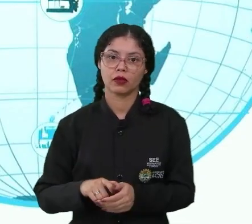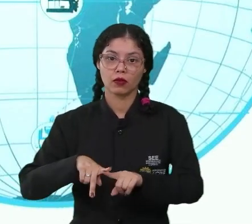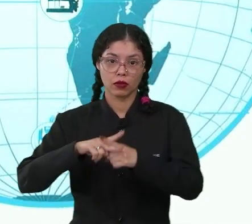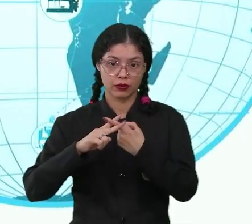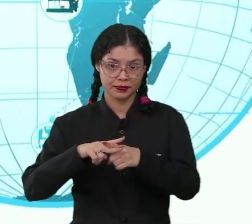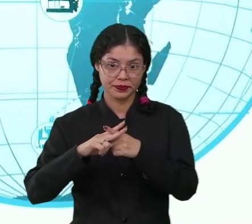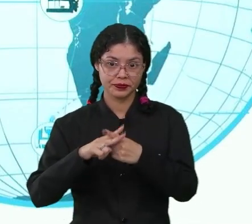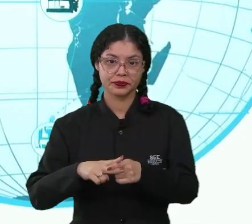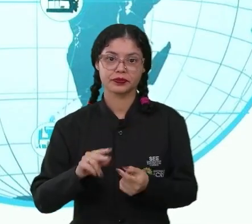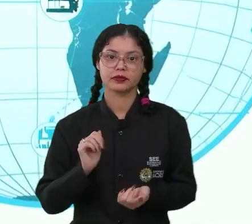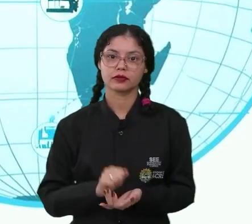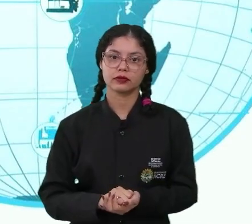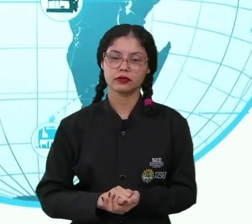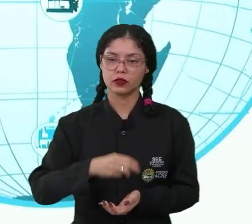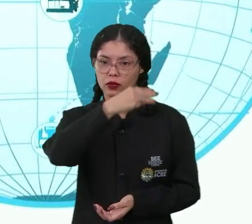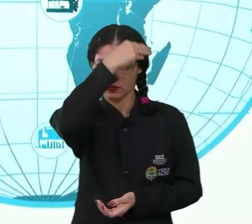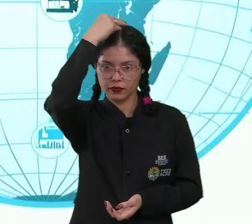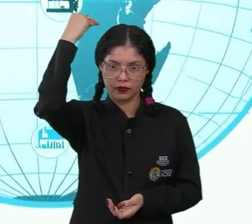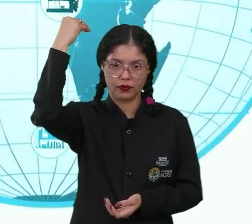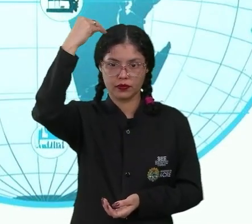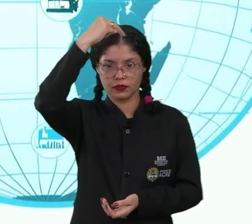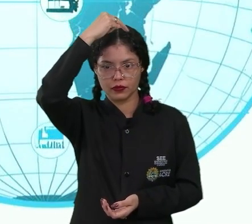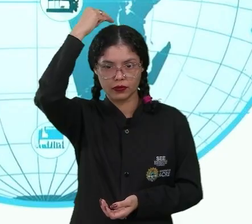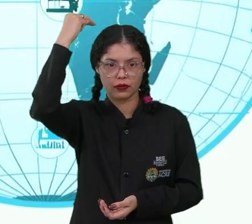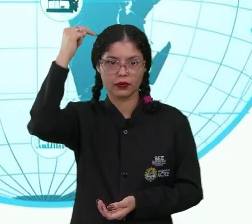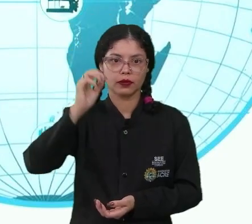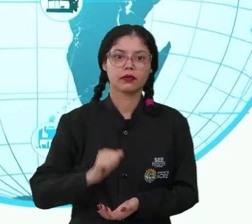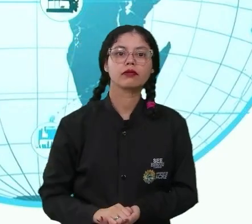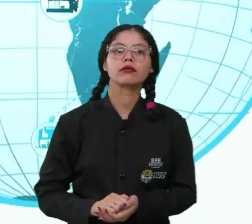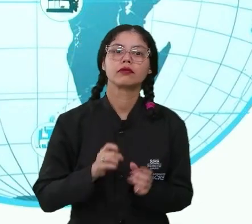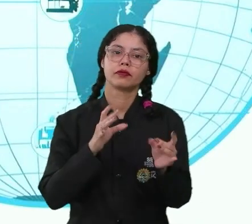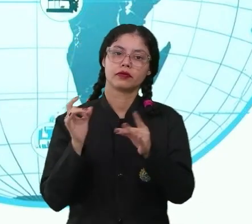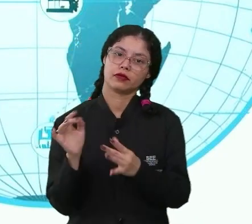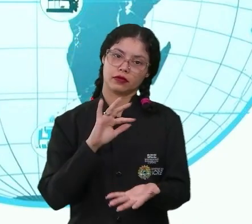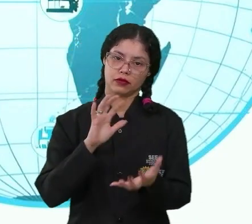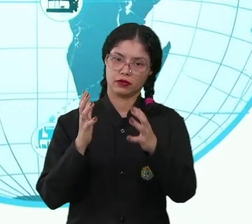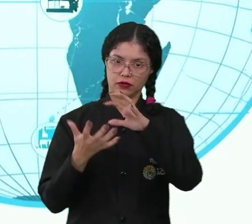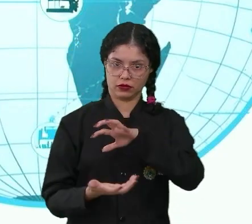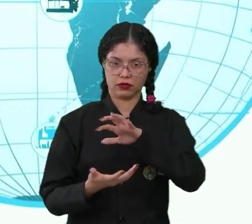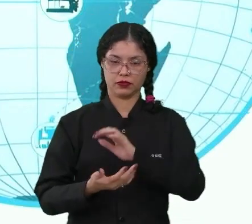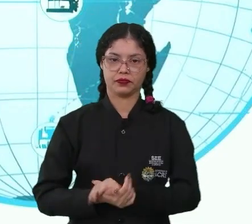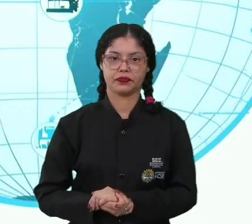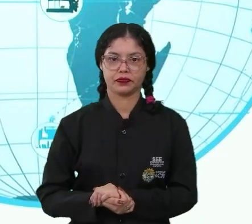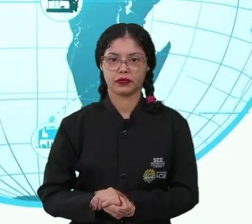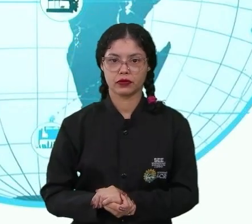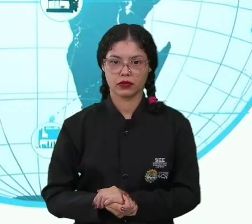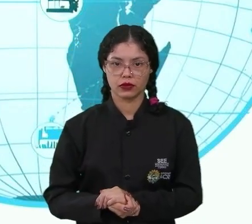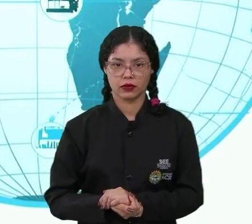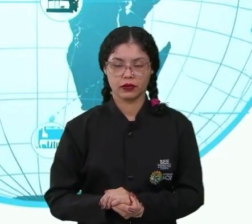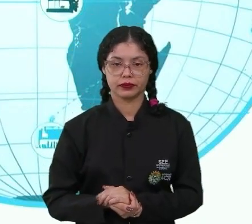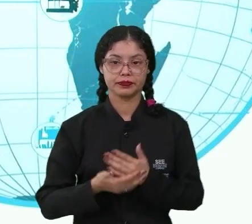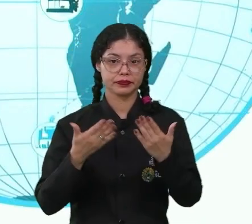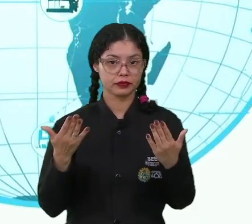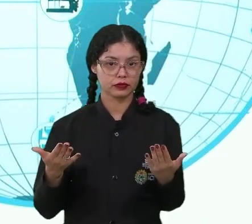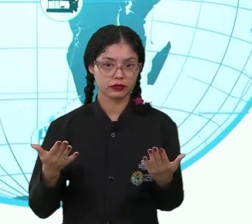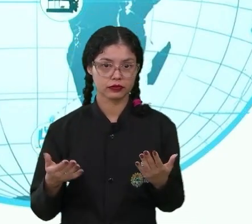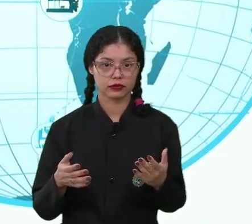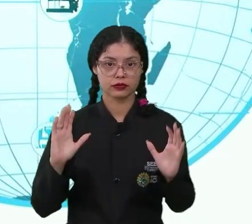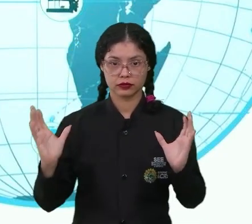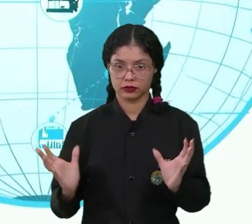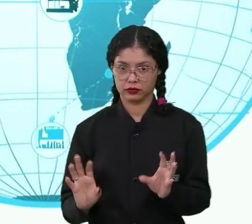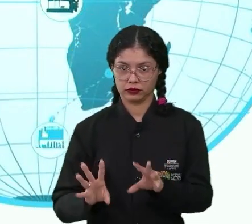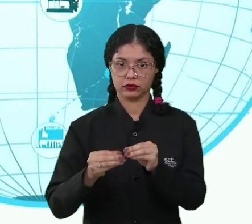A montagem é feita no México e a venda acaba sendo a nível global. Então,